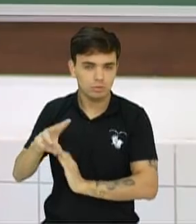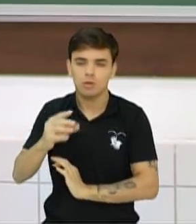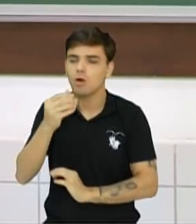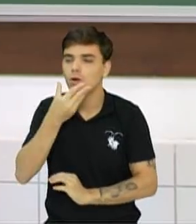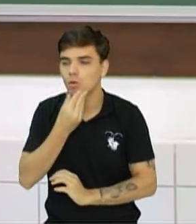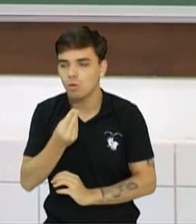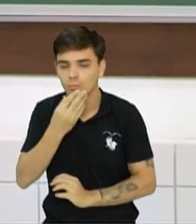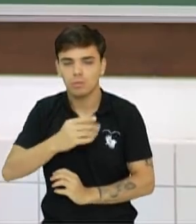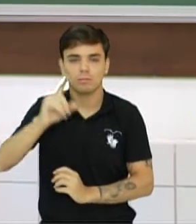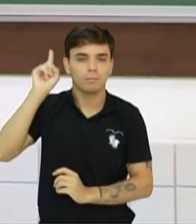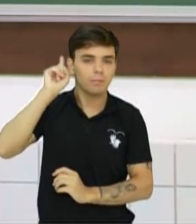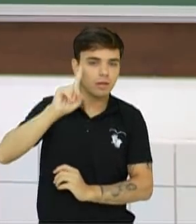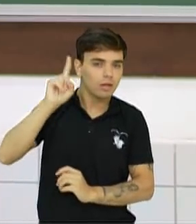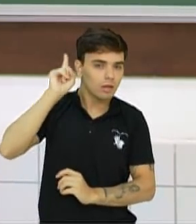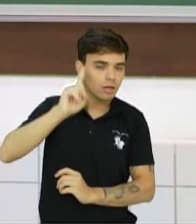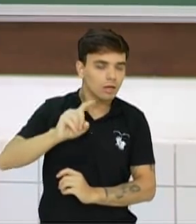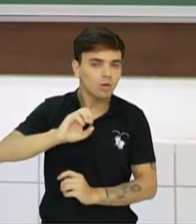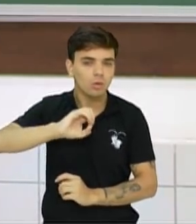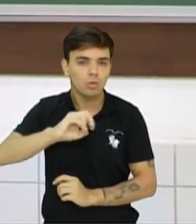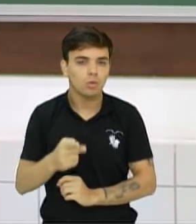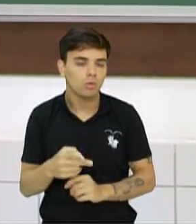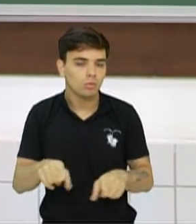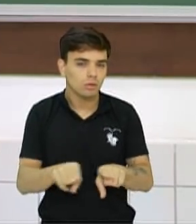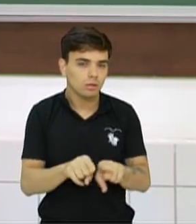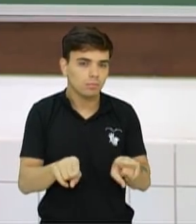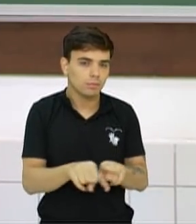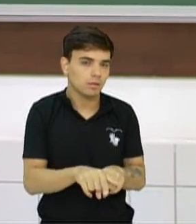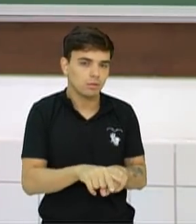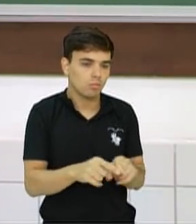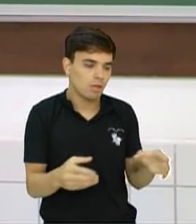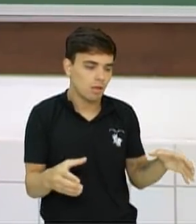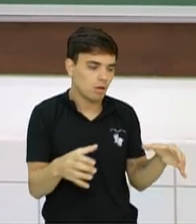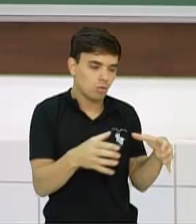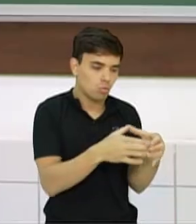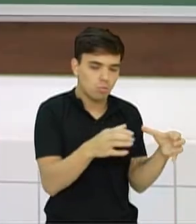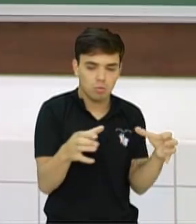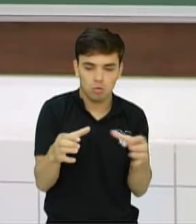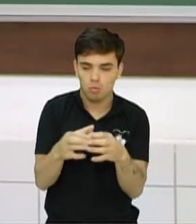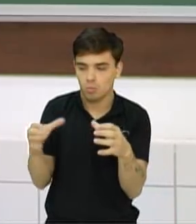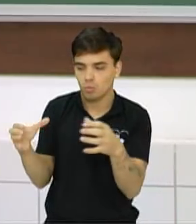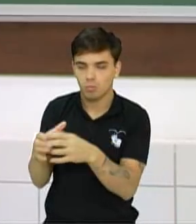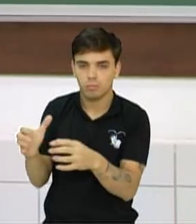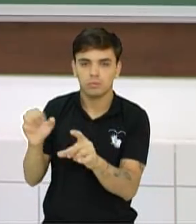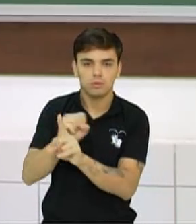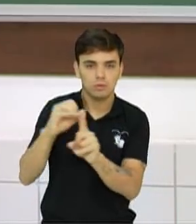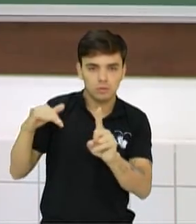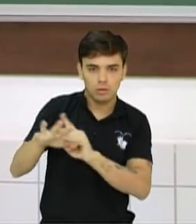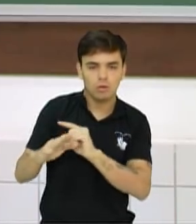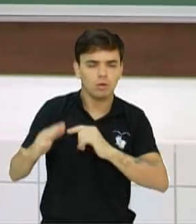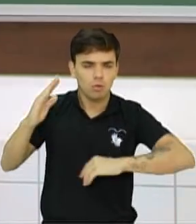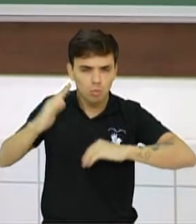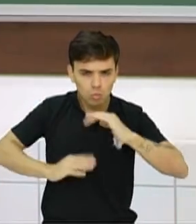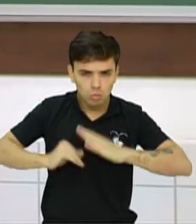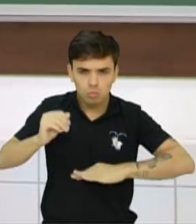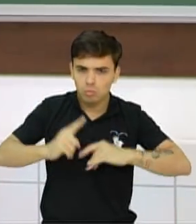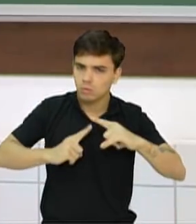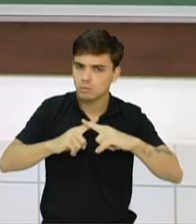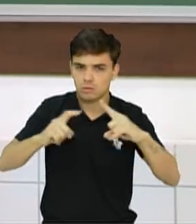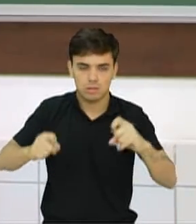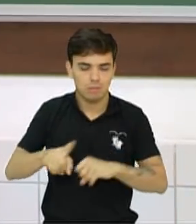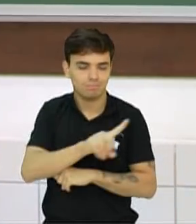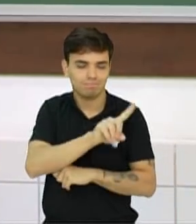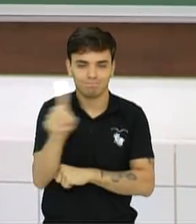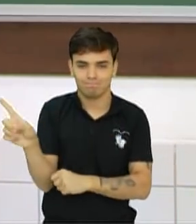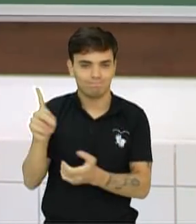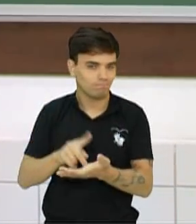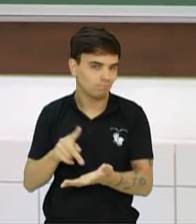homens brancos ou de determinadas classes sociais é que construíam a ciência. Isso não é verdade, gente. A